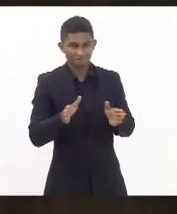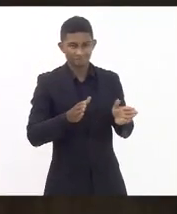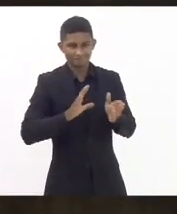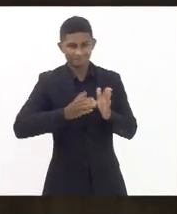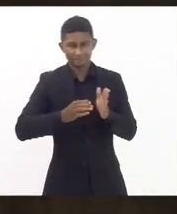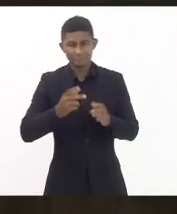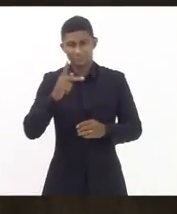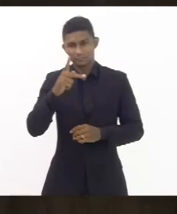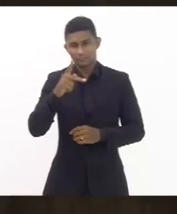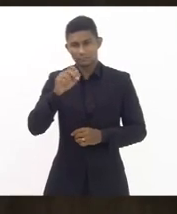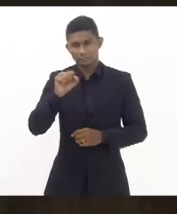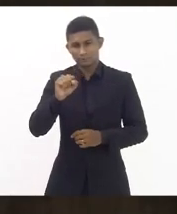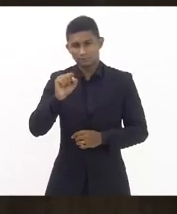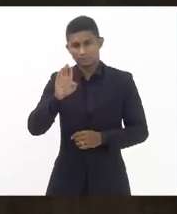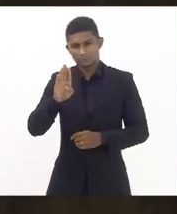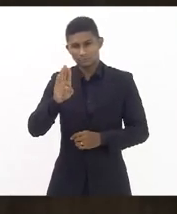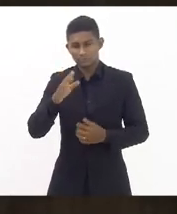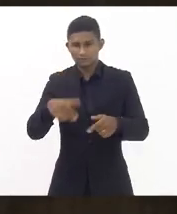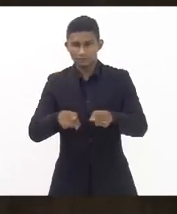PSB-PT,